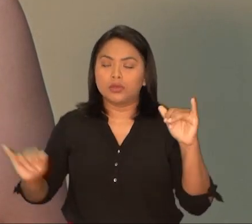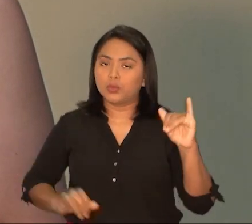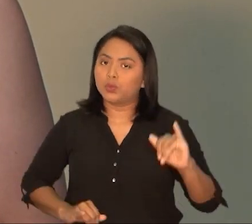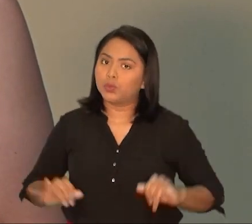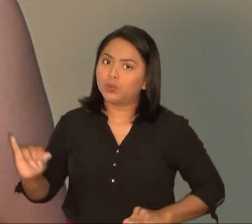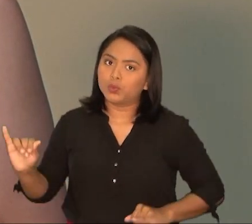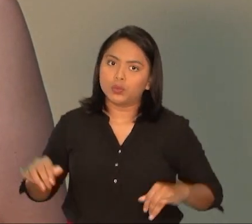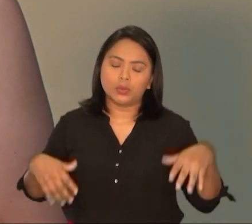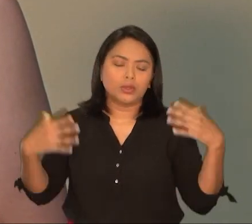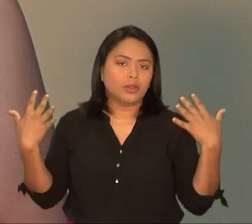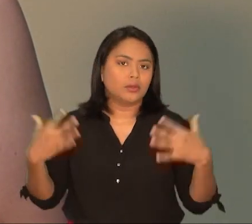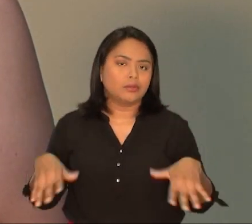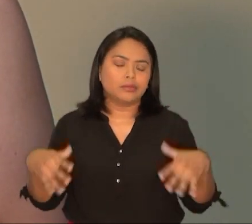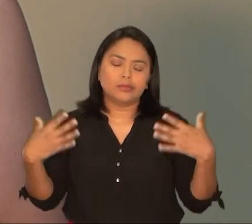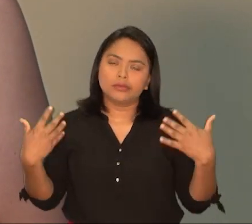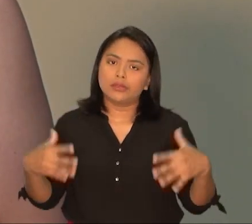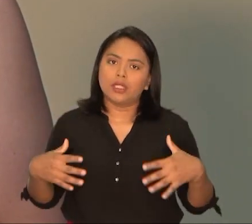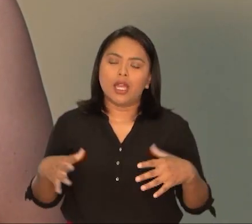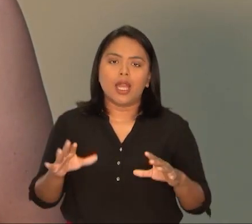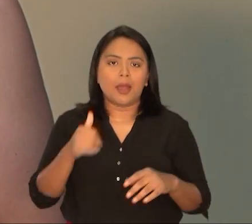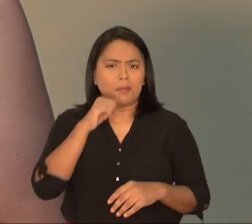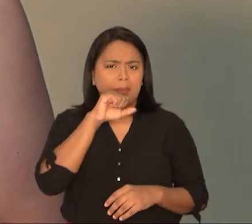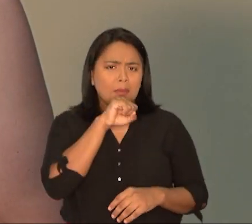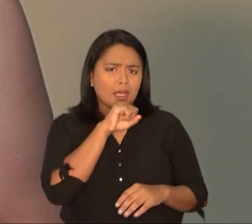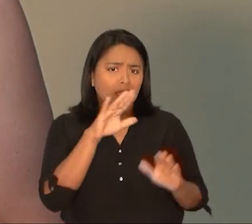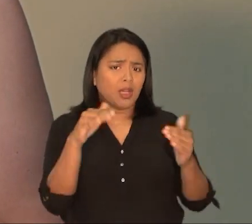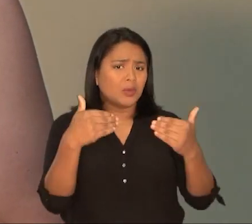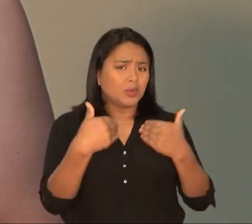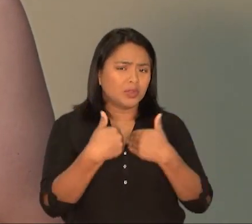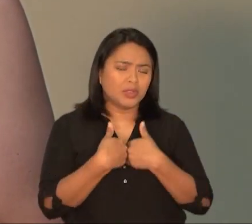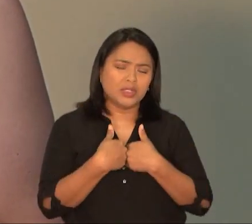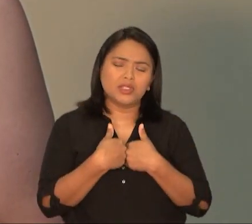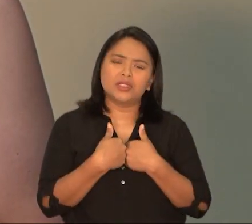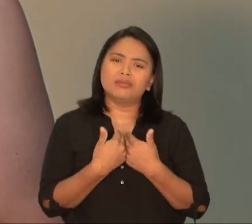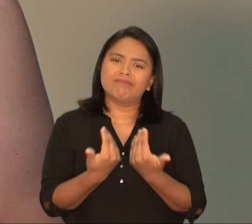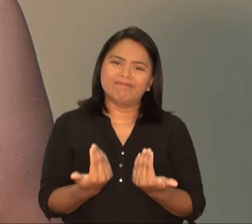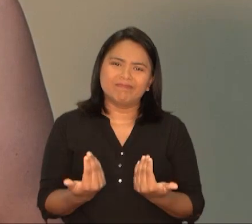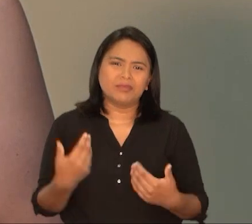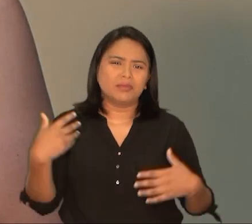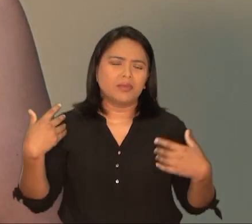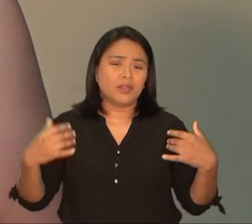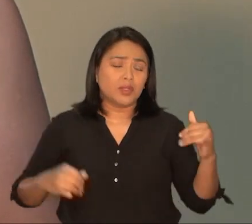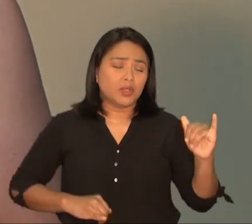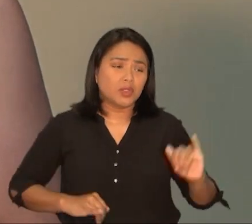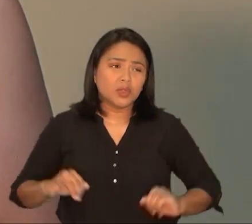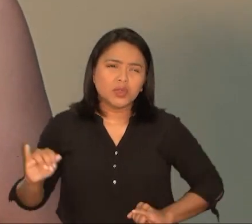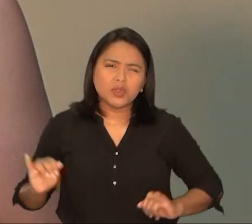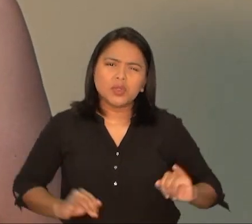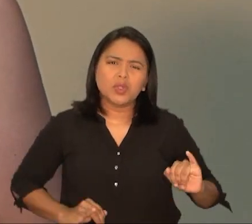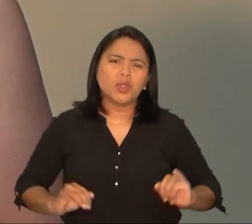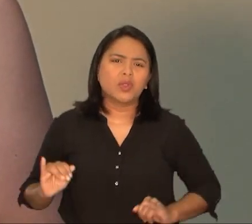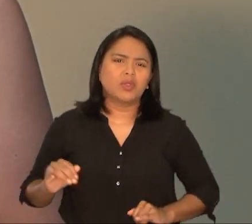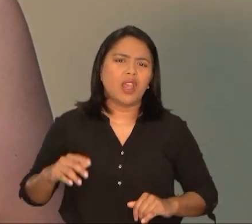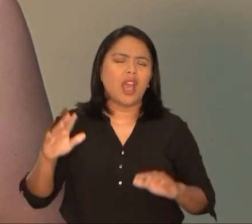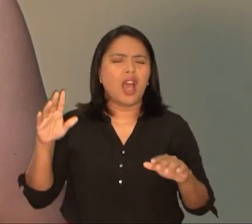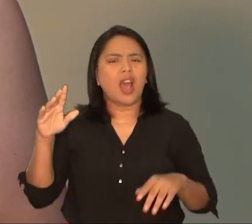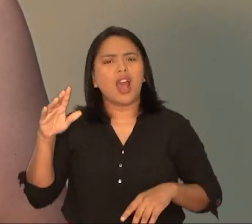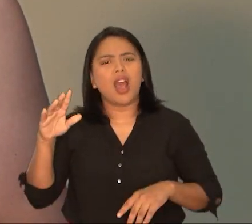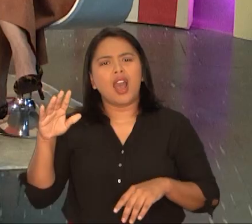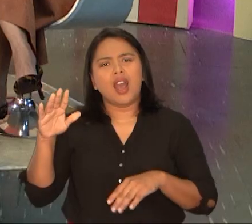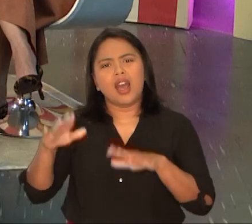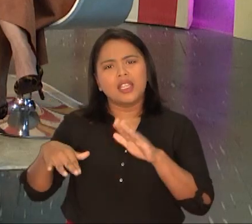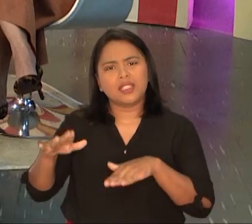mãe de uma criança autista, ela sofre tanto que eu não julgo. Ela acaba, às vezes, desistindo de ter o filho